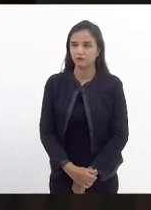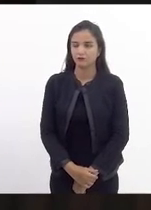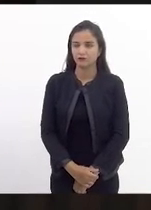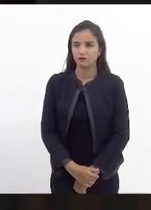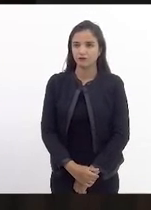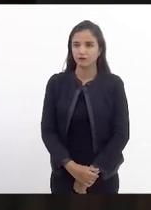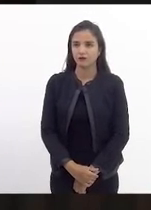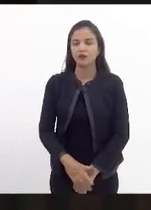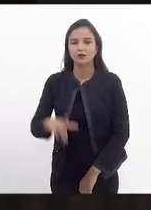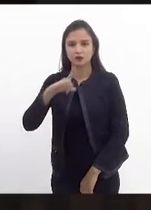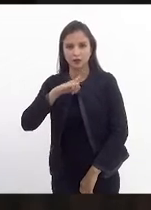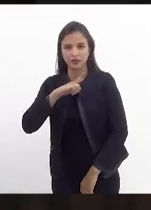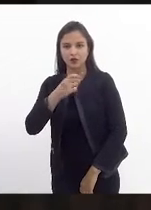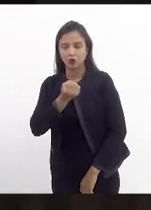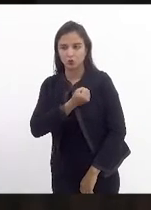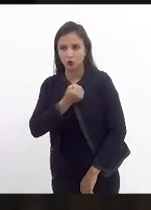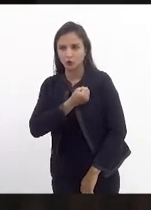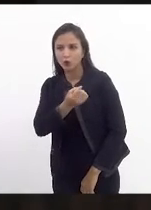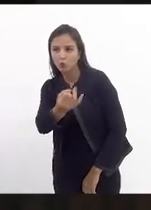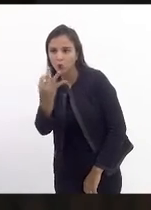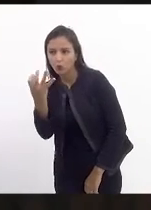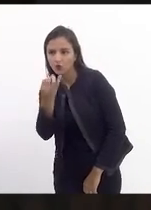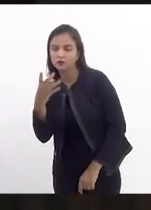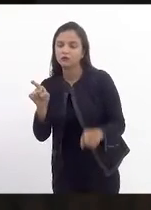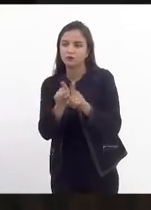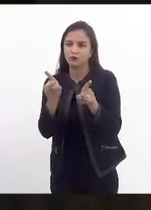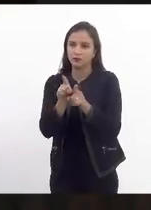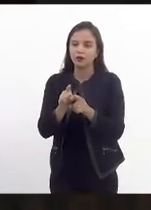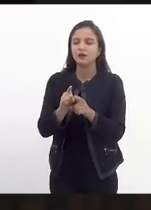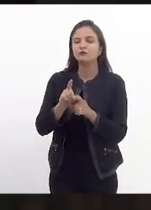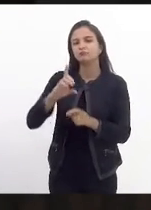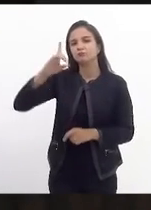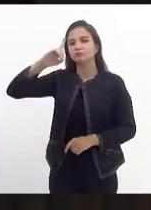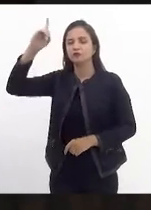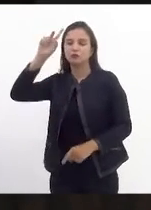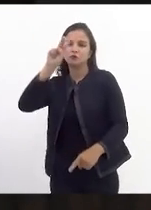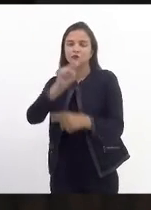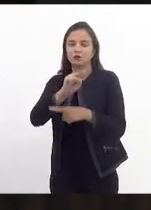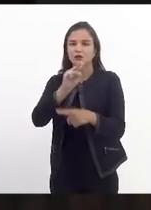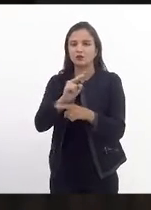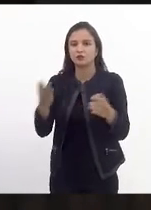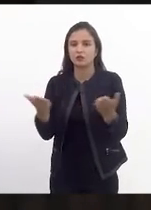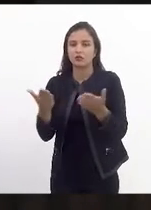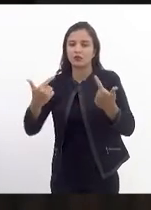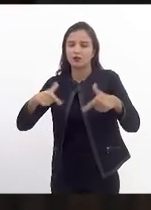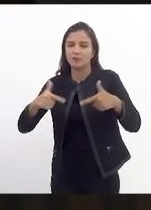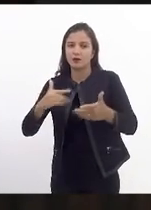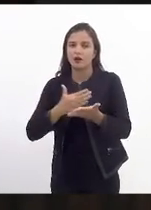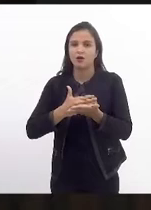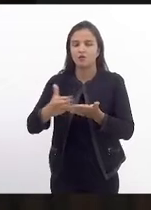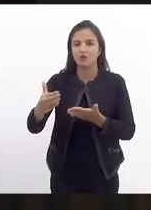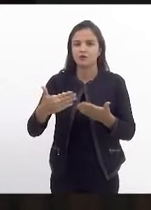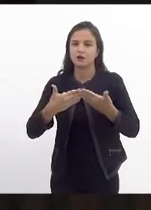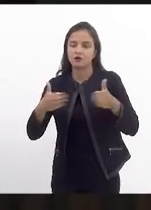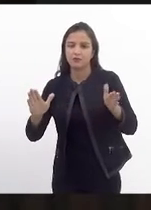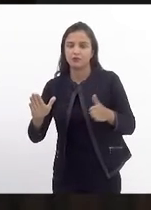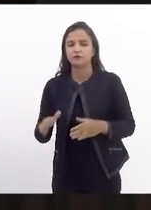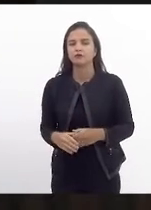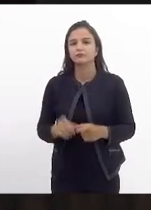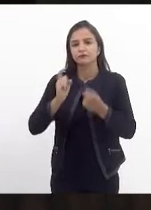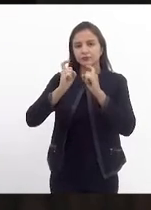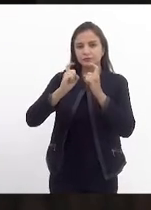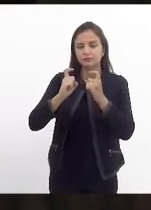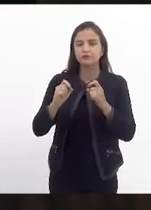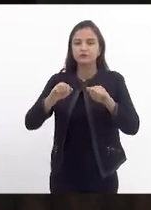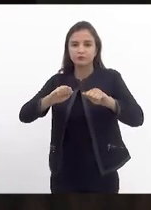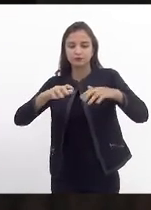Havendo o número legal e sobre a proteção de Deus, iniciamos nosso trabalho. Está aberta a sessão. A presidência convida o nobre deputado